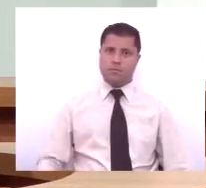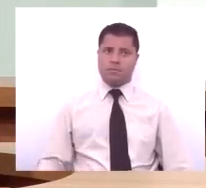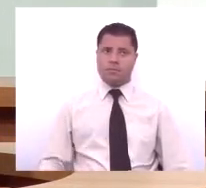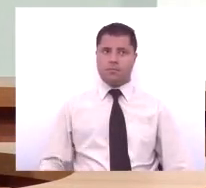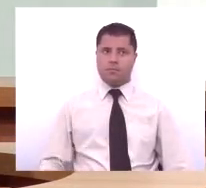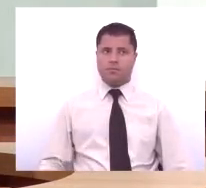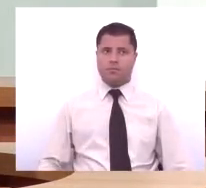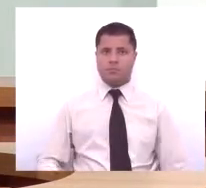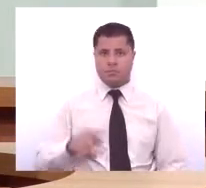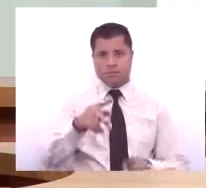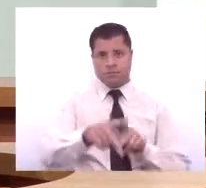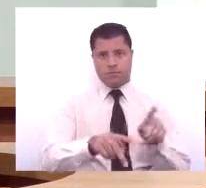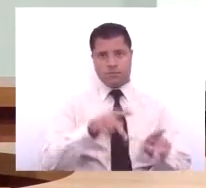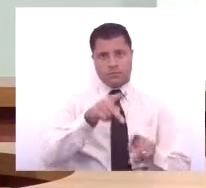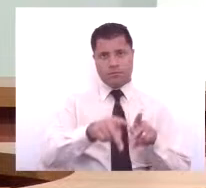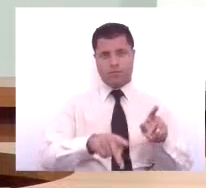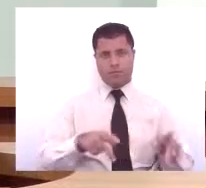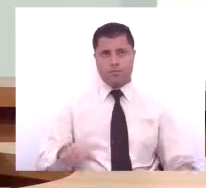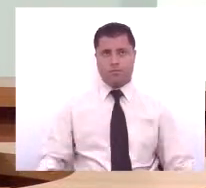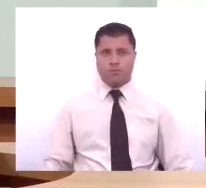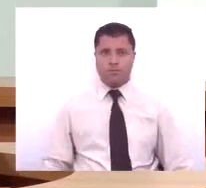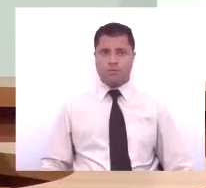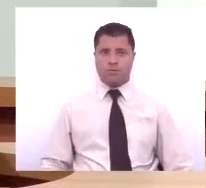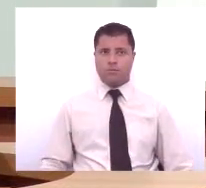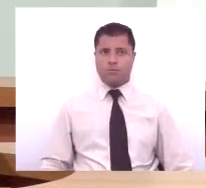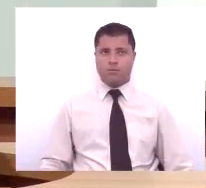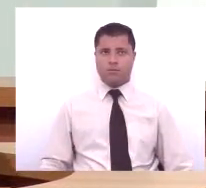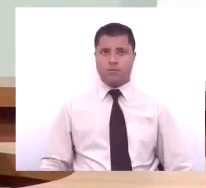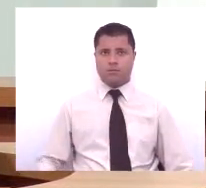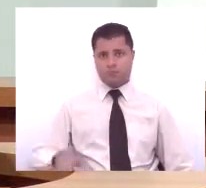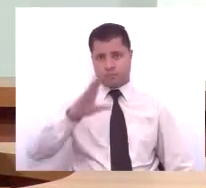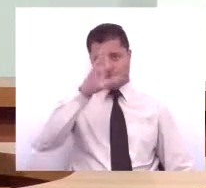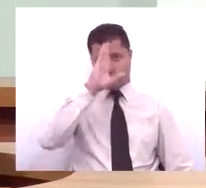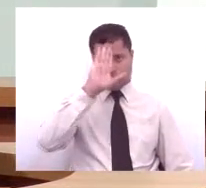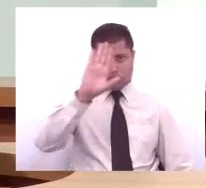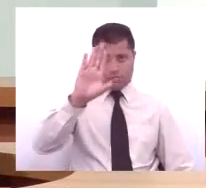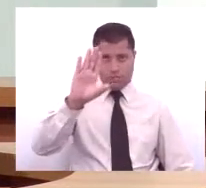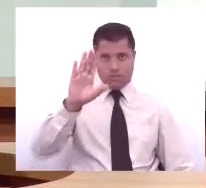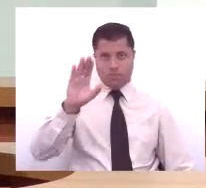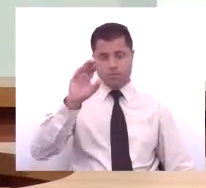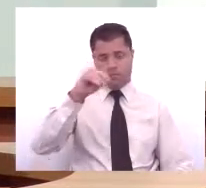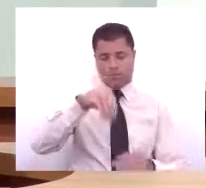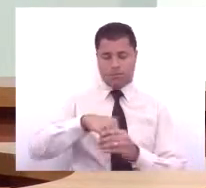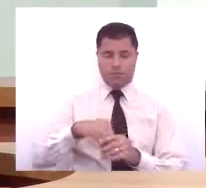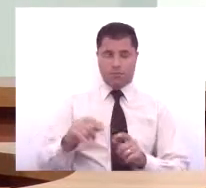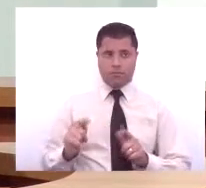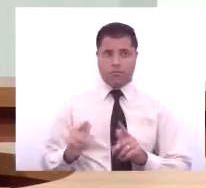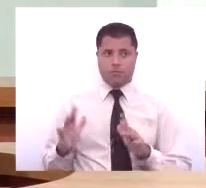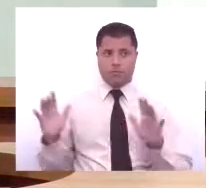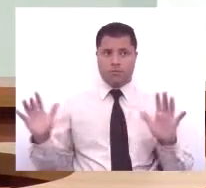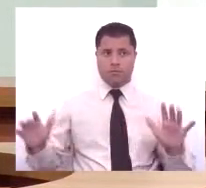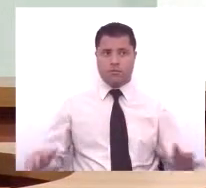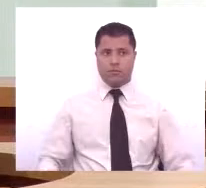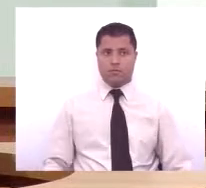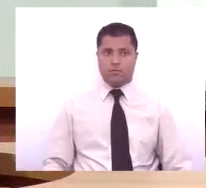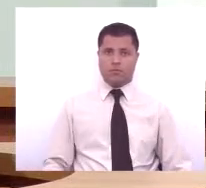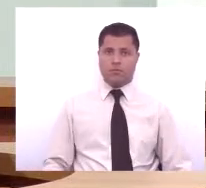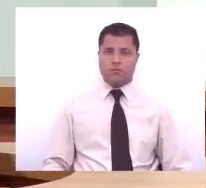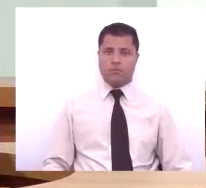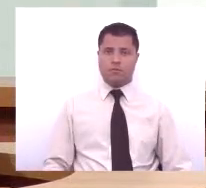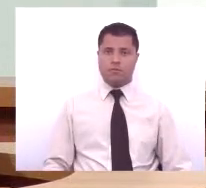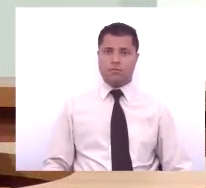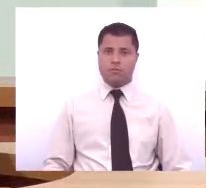a população e principalmente da cidade de Guarulhos. Nossa